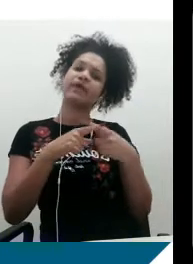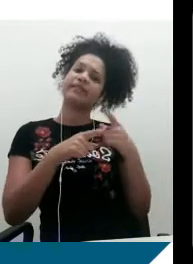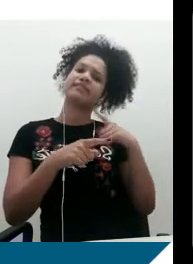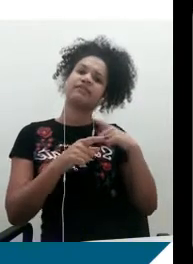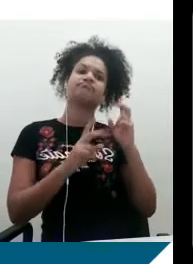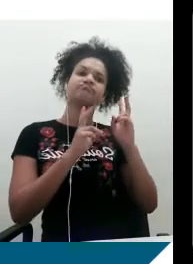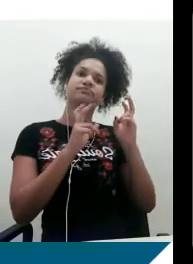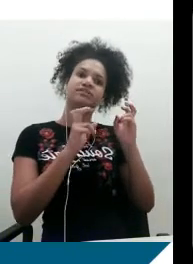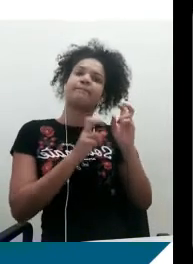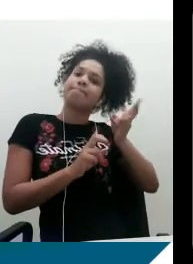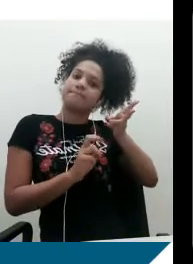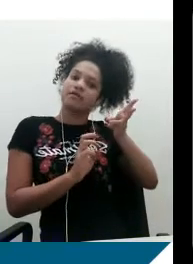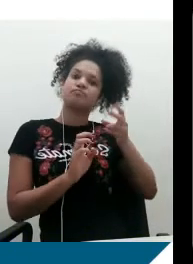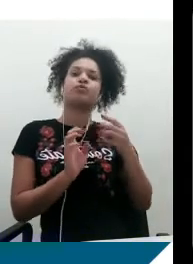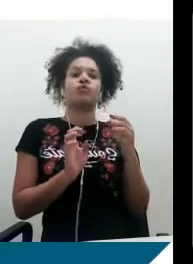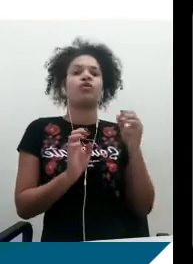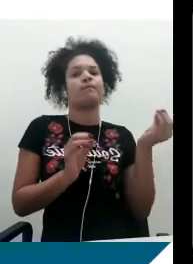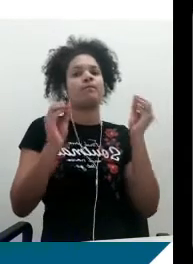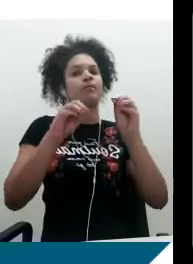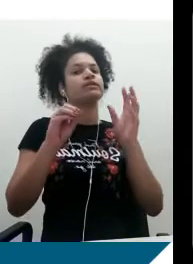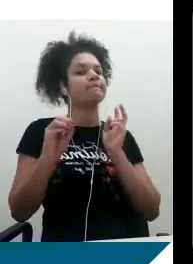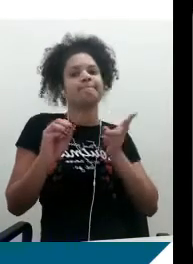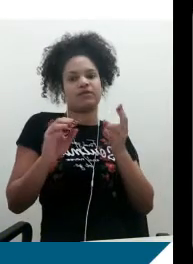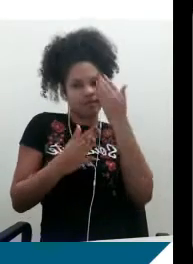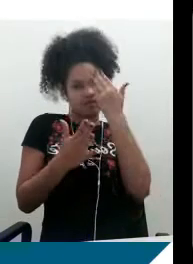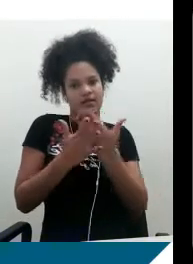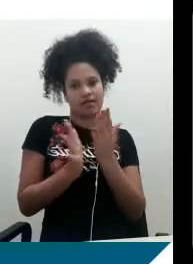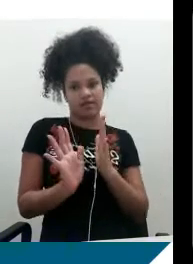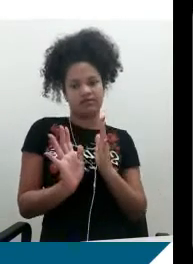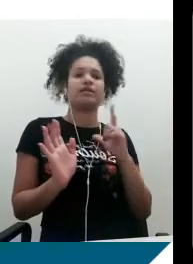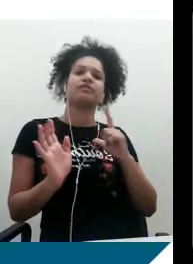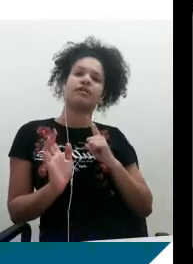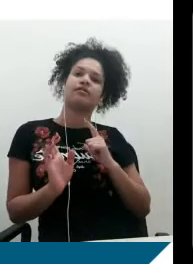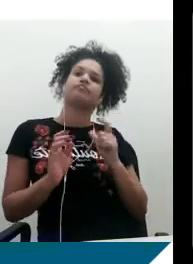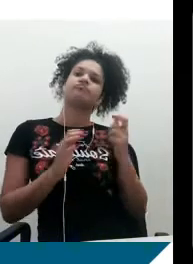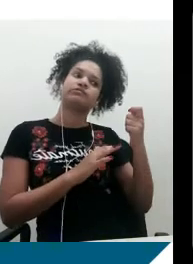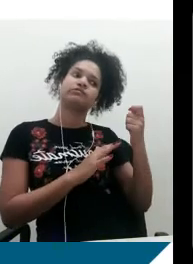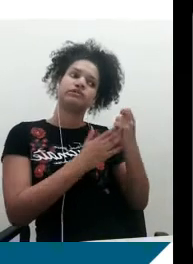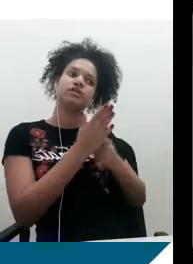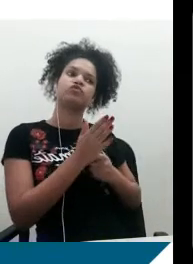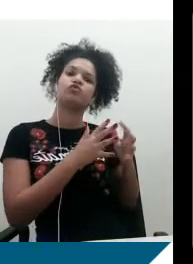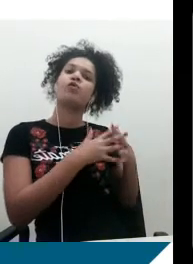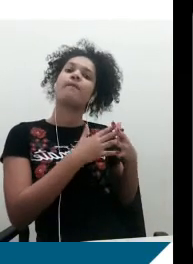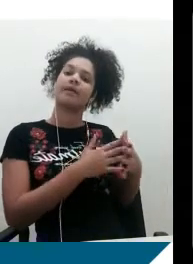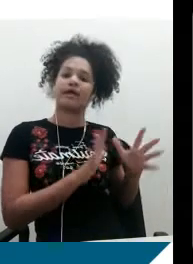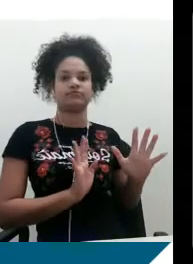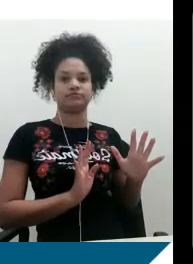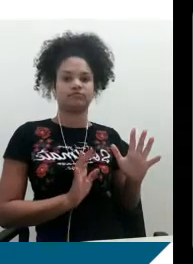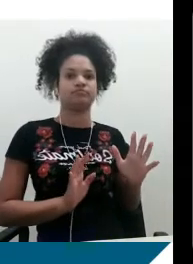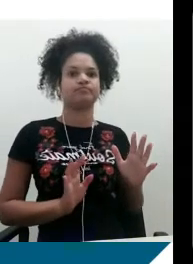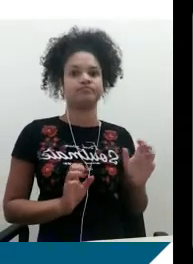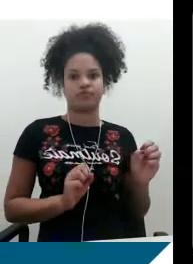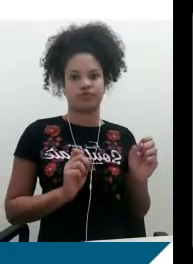eu peguei exemplos que trazem uma única tese, que é uma tese implícita, que gira em torno de um desenvolvimento mais complexo do que